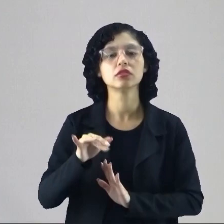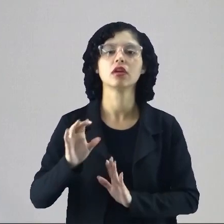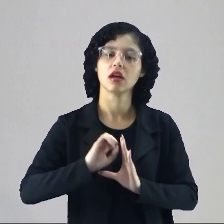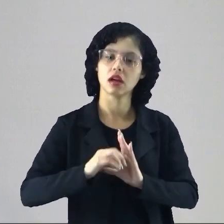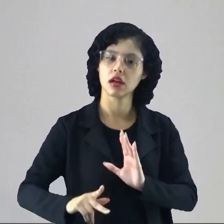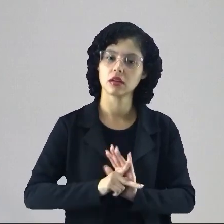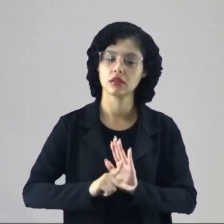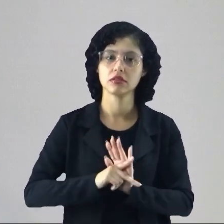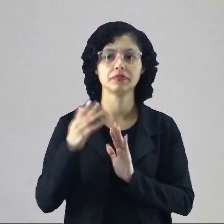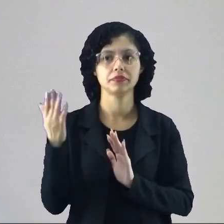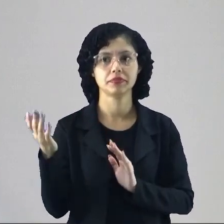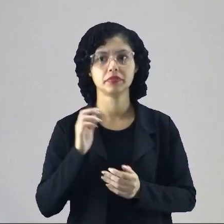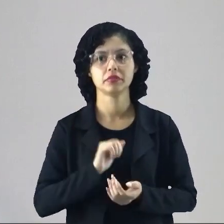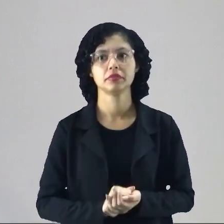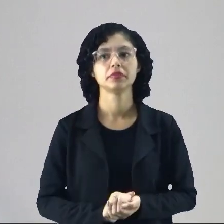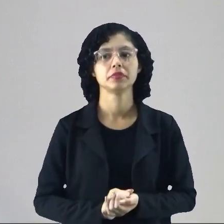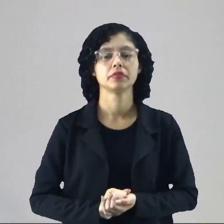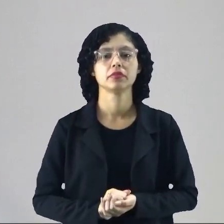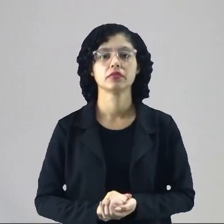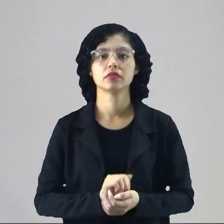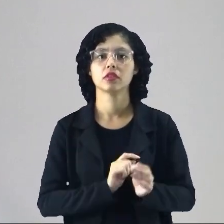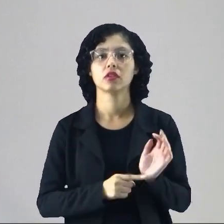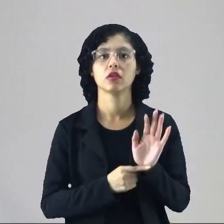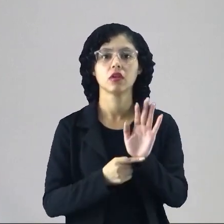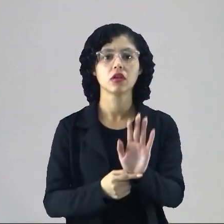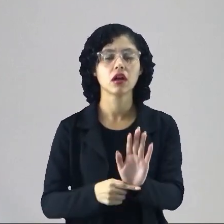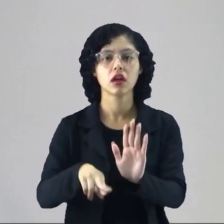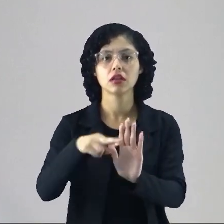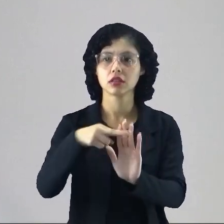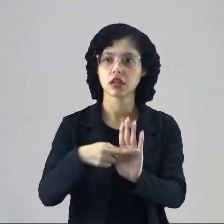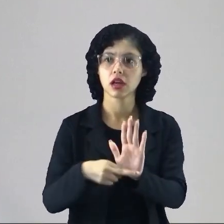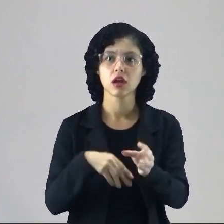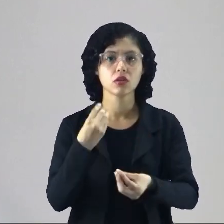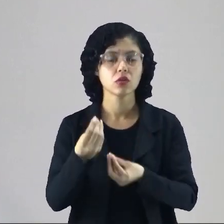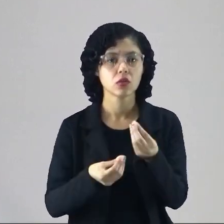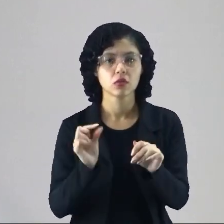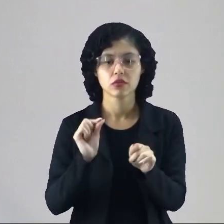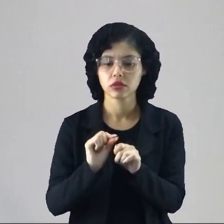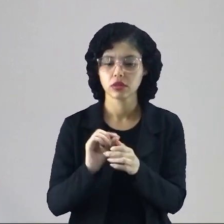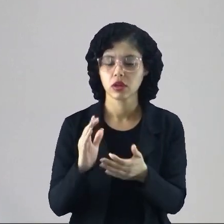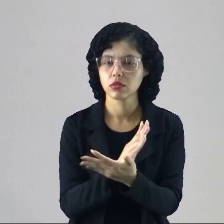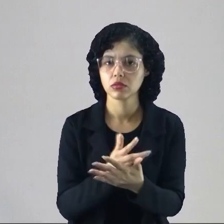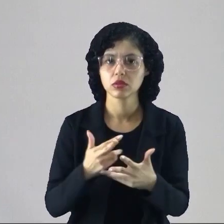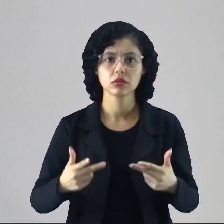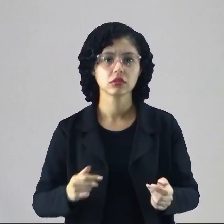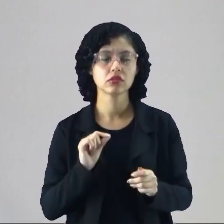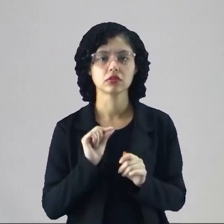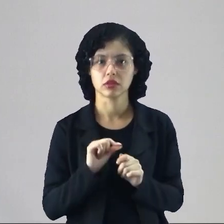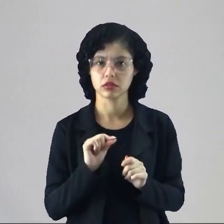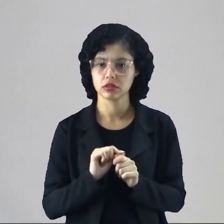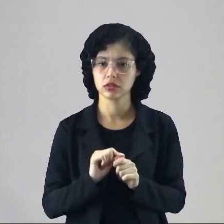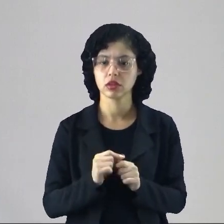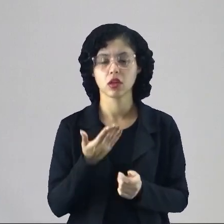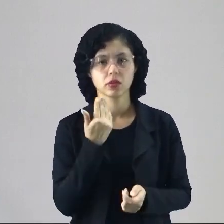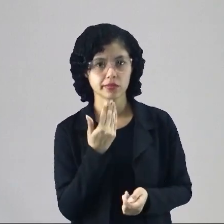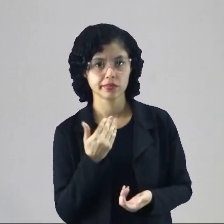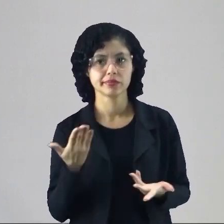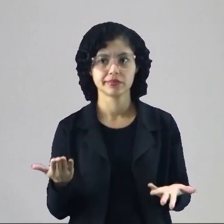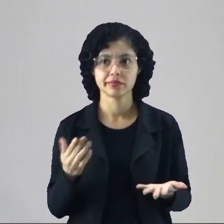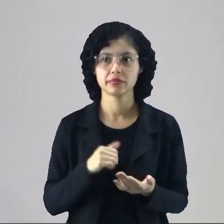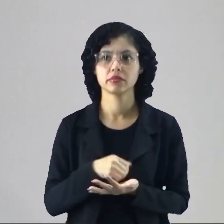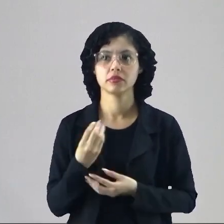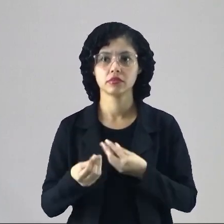tem essa característica de nos dar orientações de como construir alguma coisa de como fazer um tipo de comida